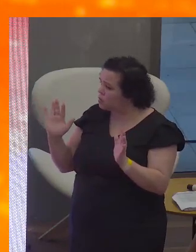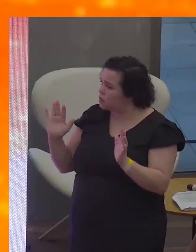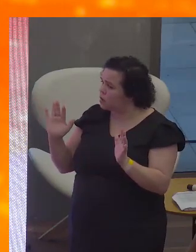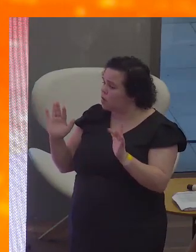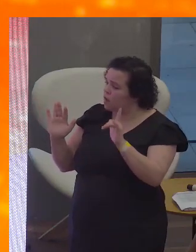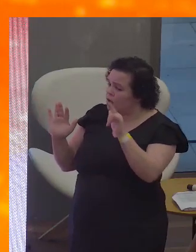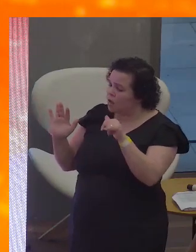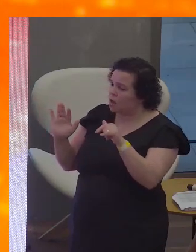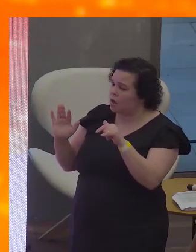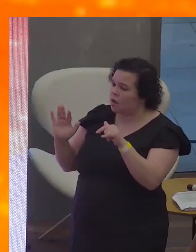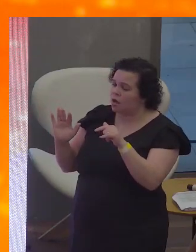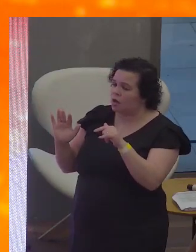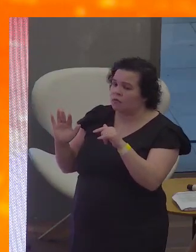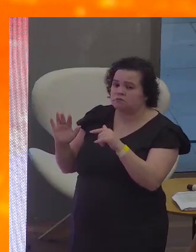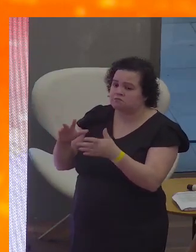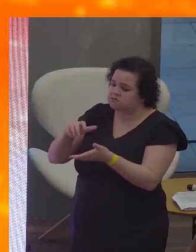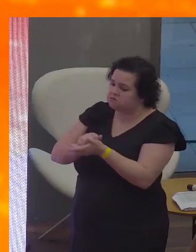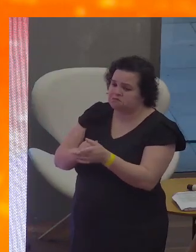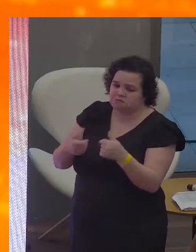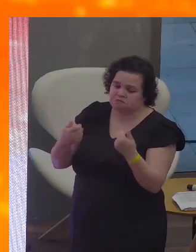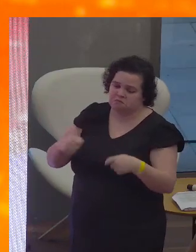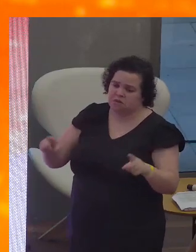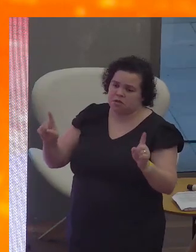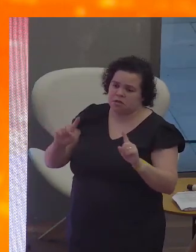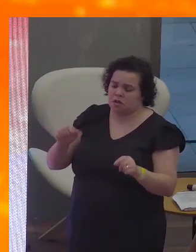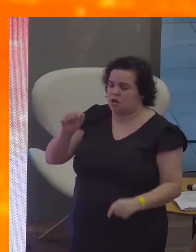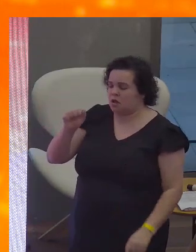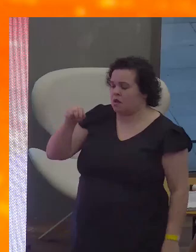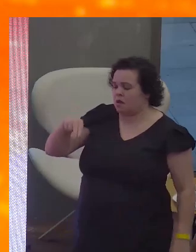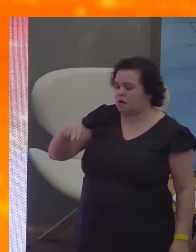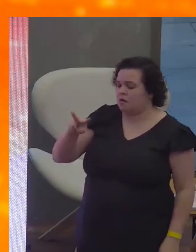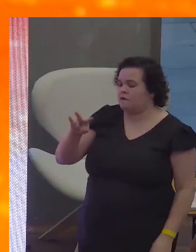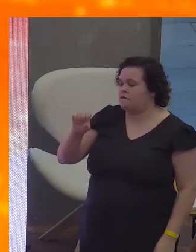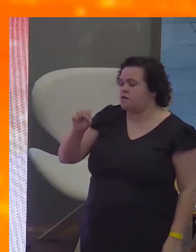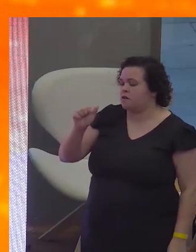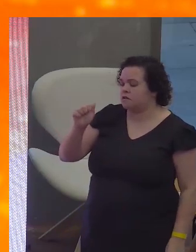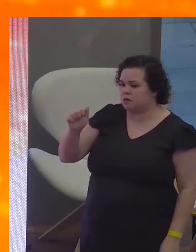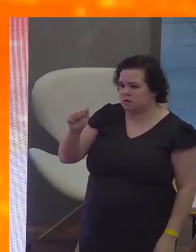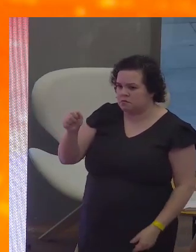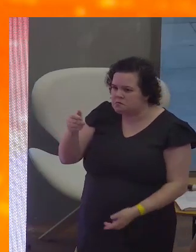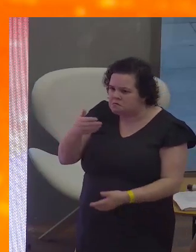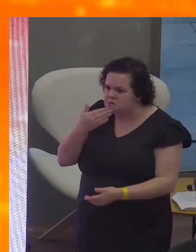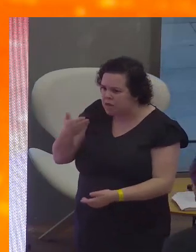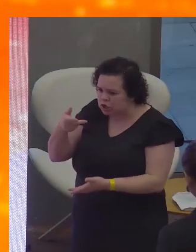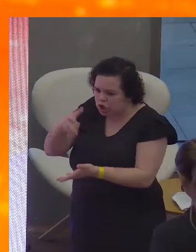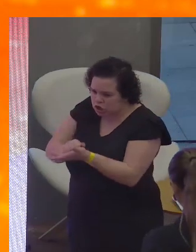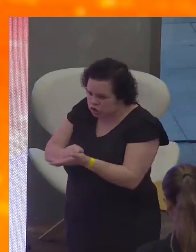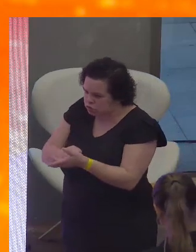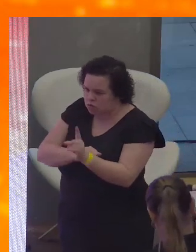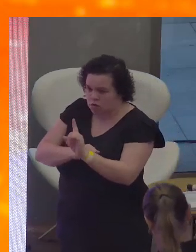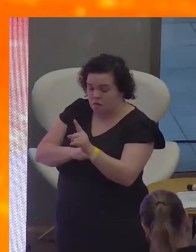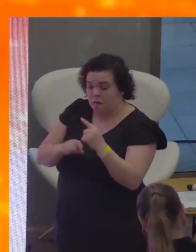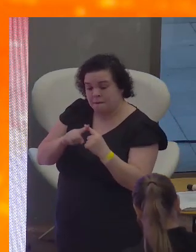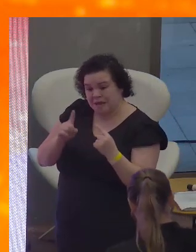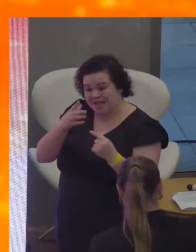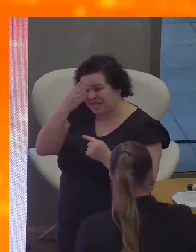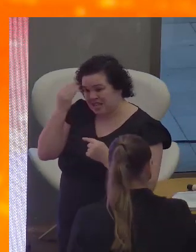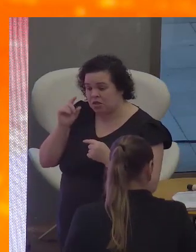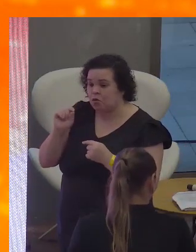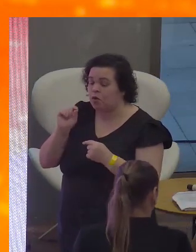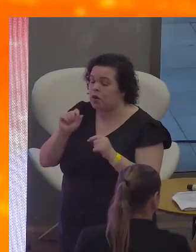são isentos de registro. Ah, então a Anvisa também não exige registro? Não, não exige. Só que não se esqueçam que alguns